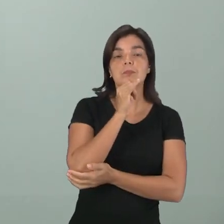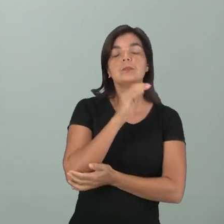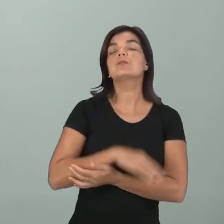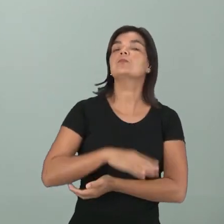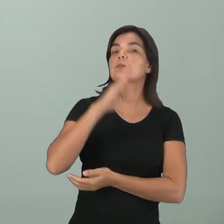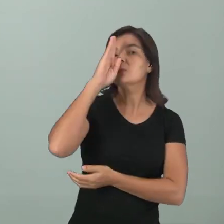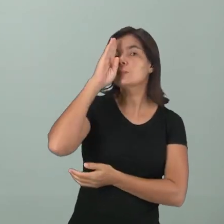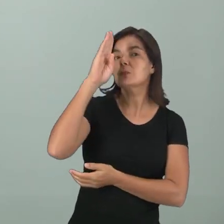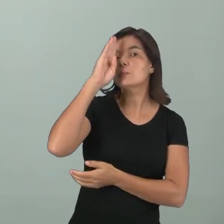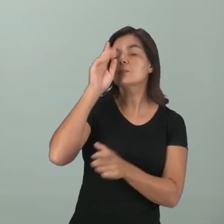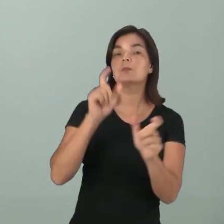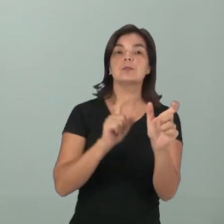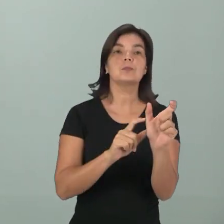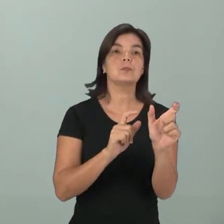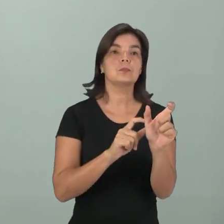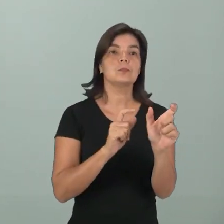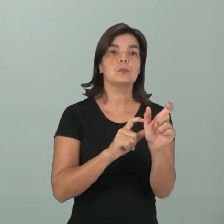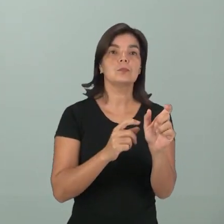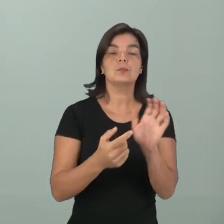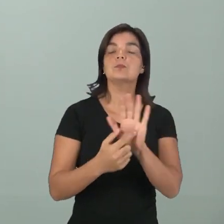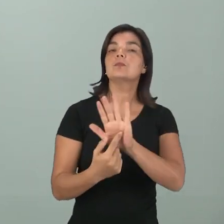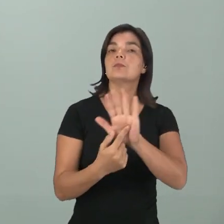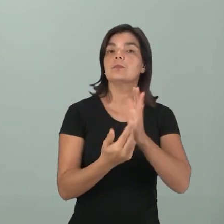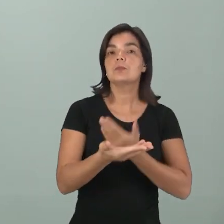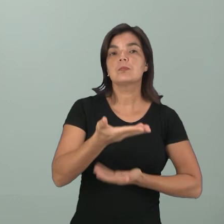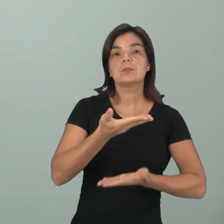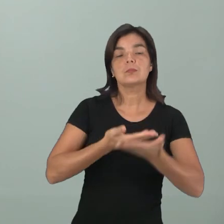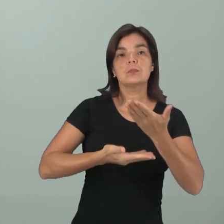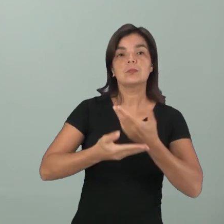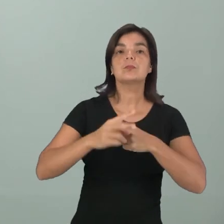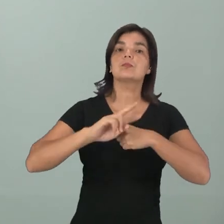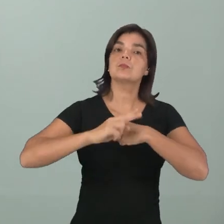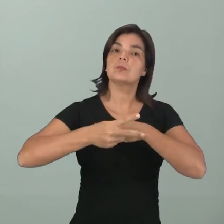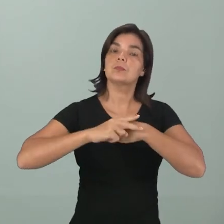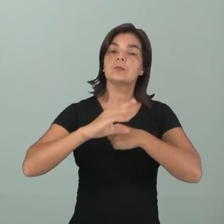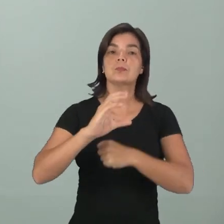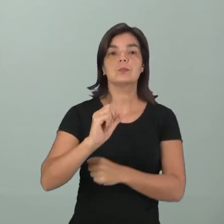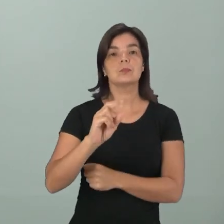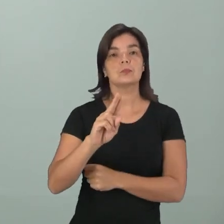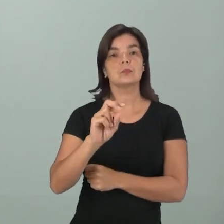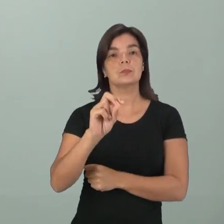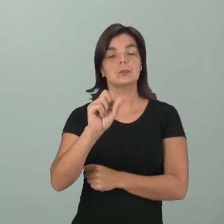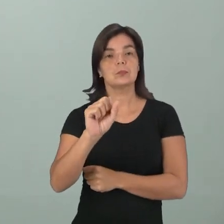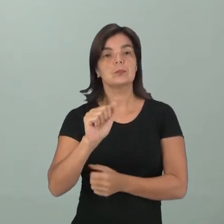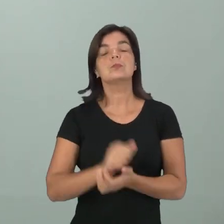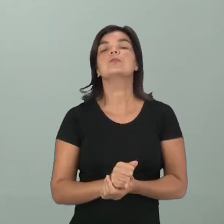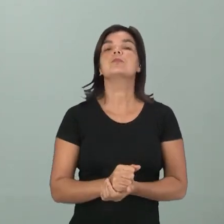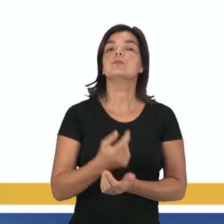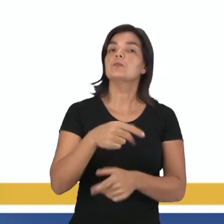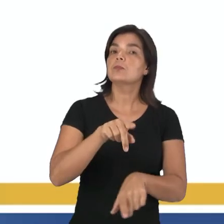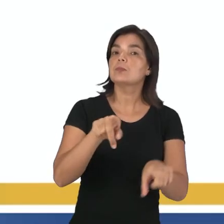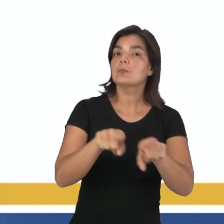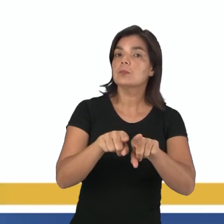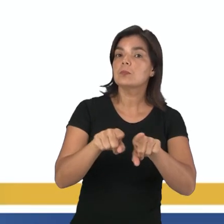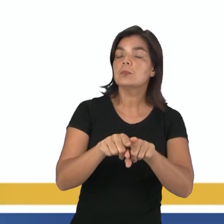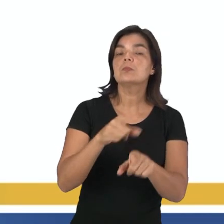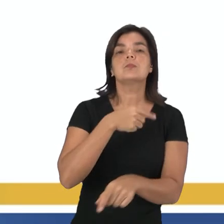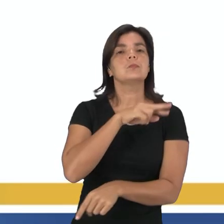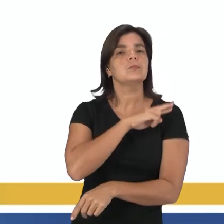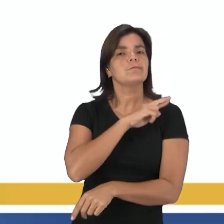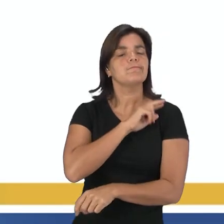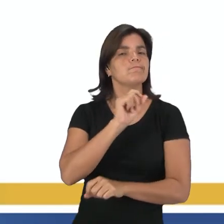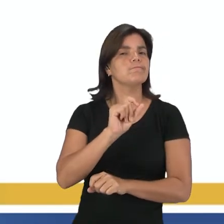os principais conectivos que expressam a relação de causalidade entre orações. O papel de conectivo